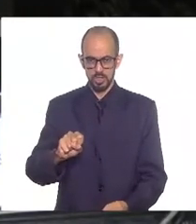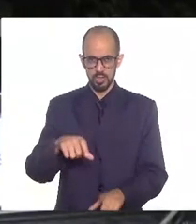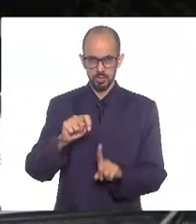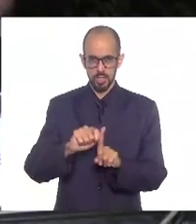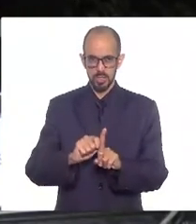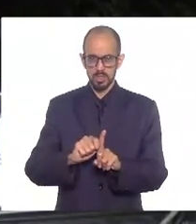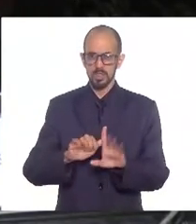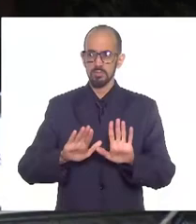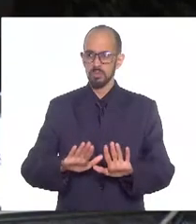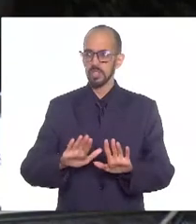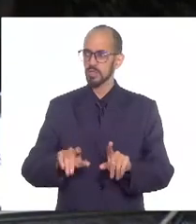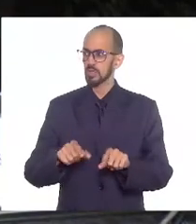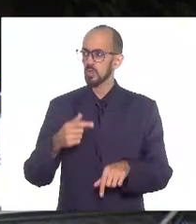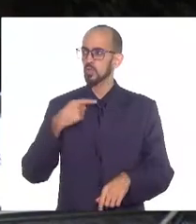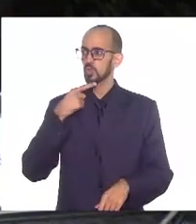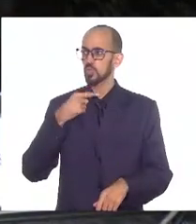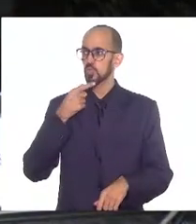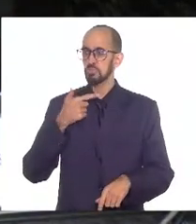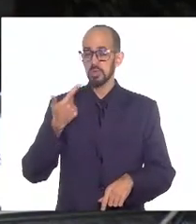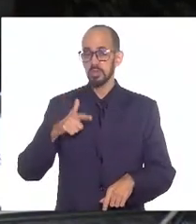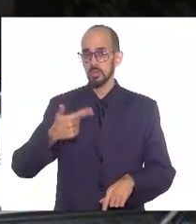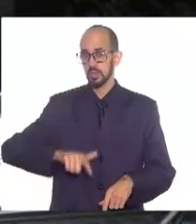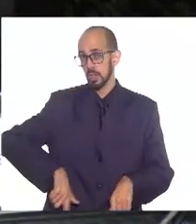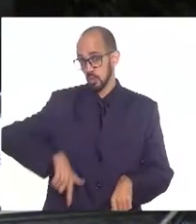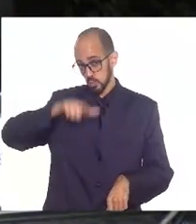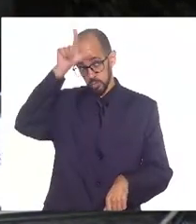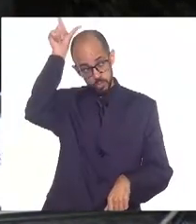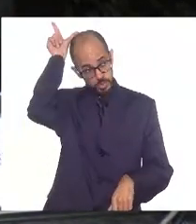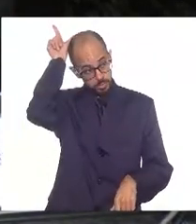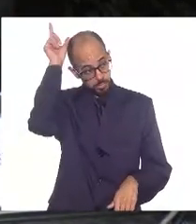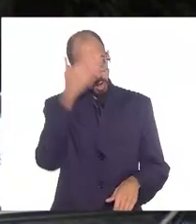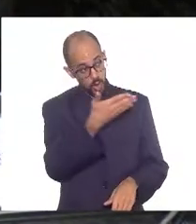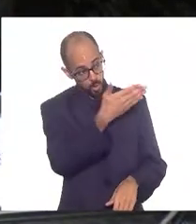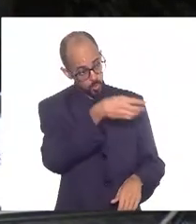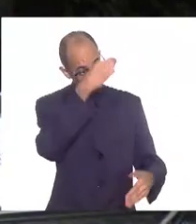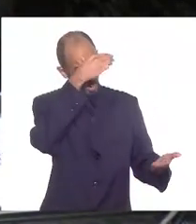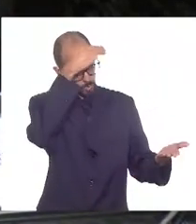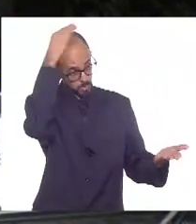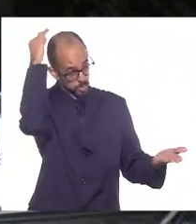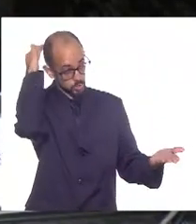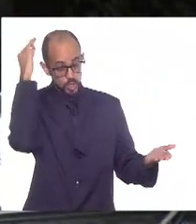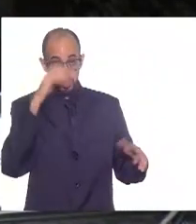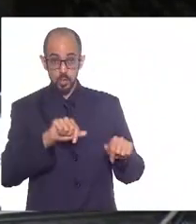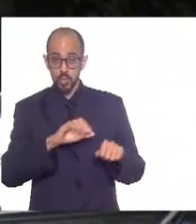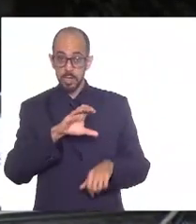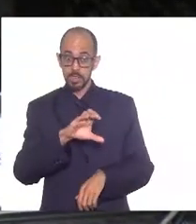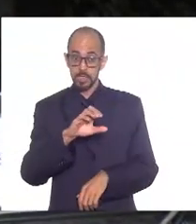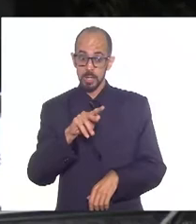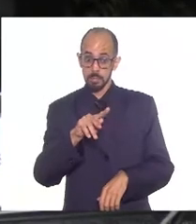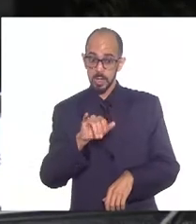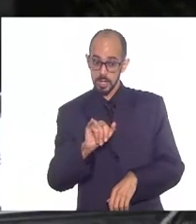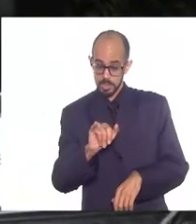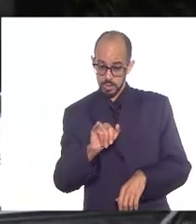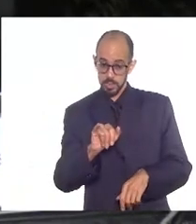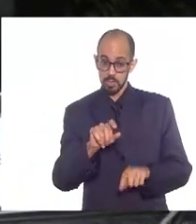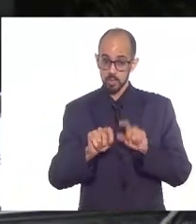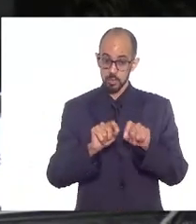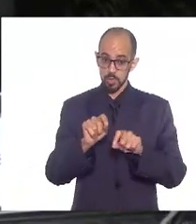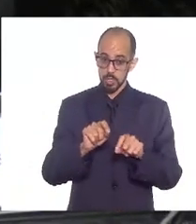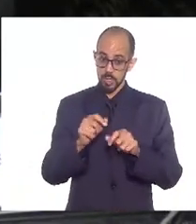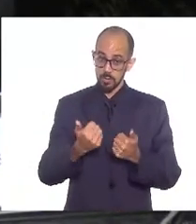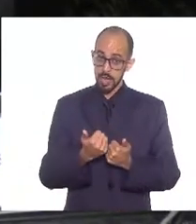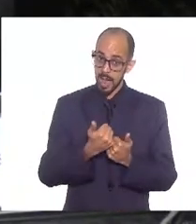Eu não tenho dúvida, deputado Luiz Paulo e deputado Márcio Pacheco, que essa CPI